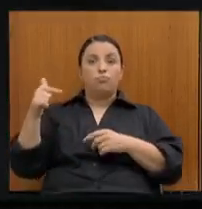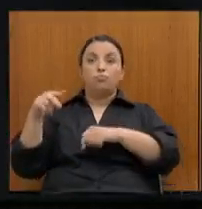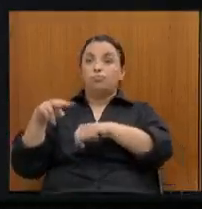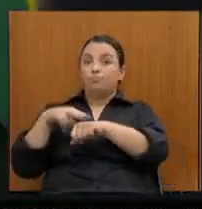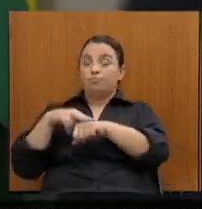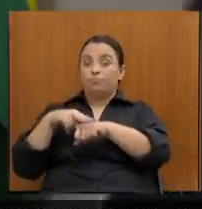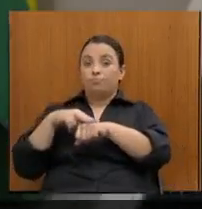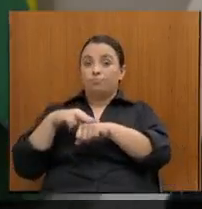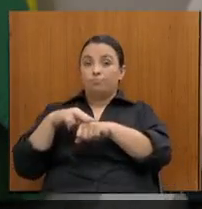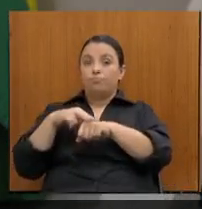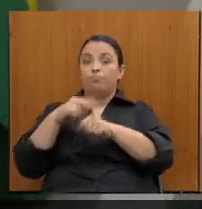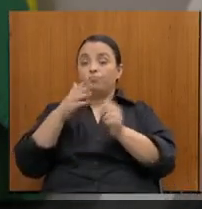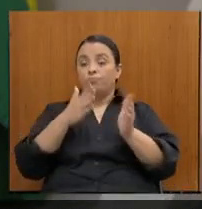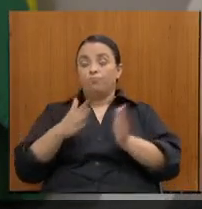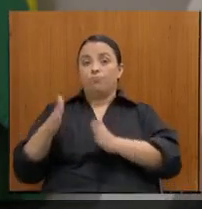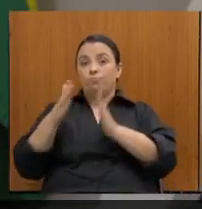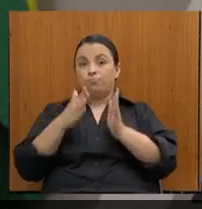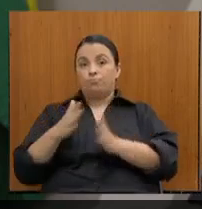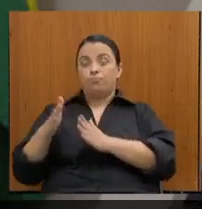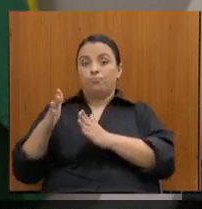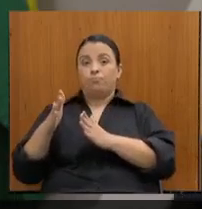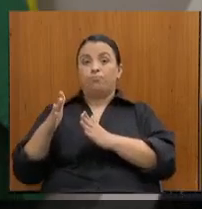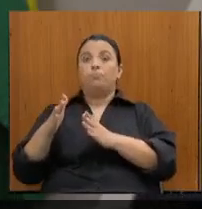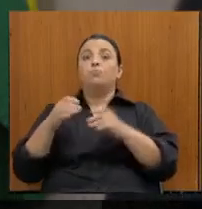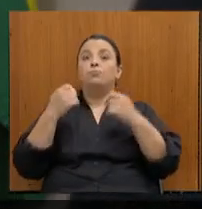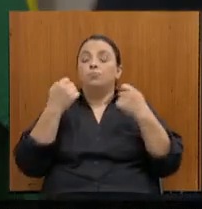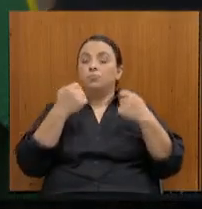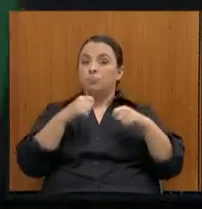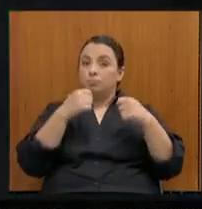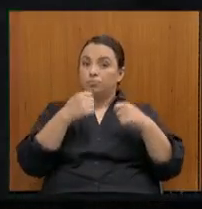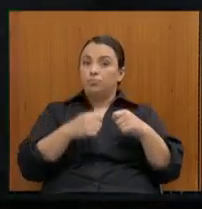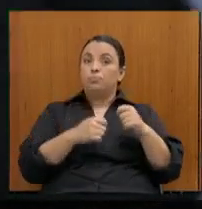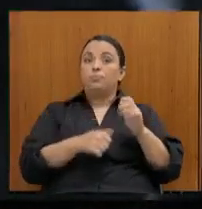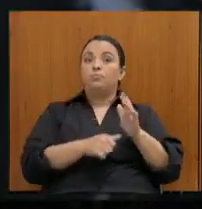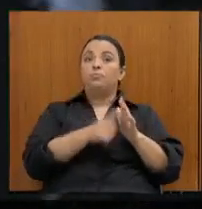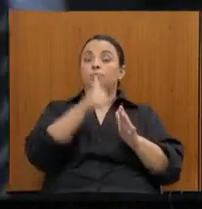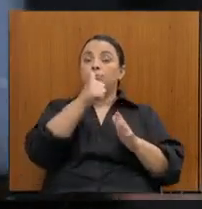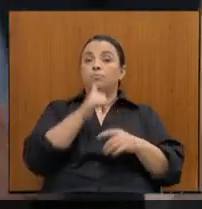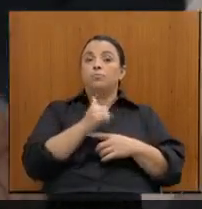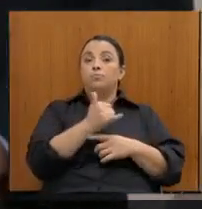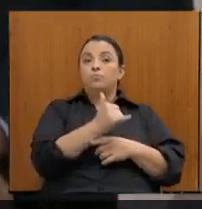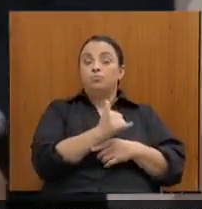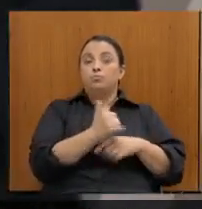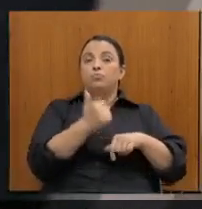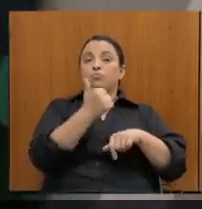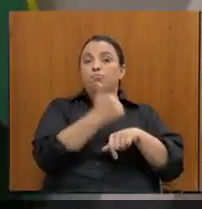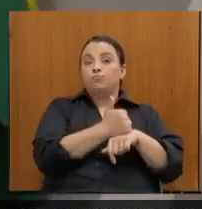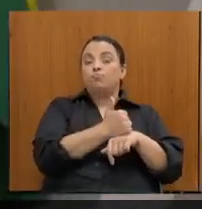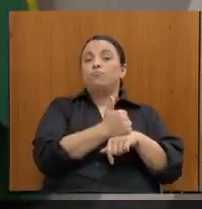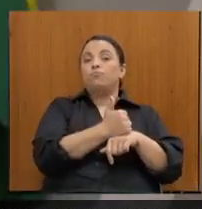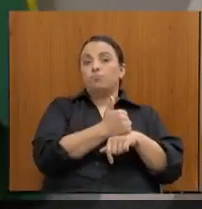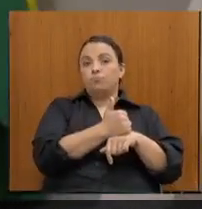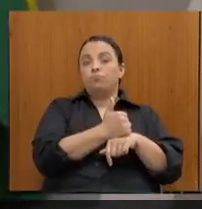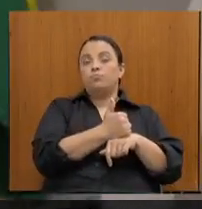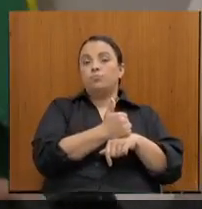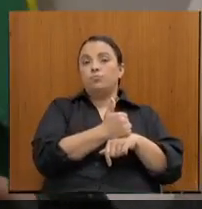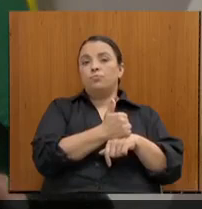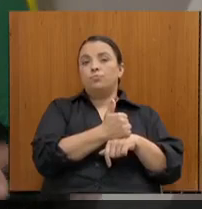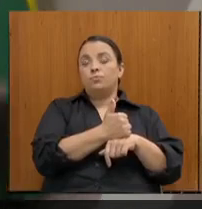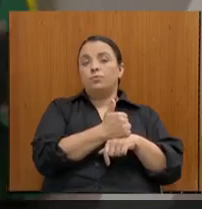é necessário a energia renovável EA principal delas é a solar fotovoltaica